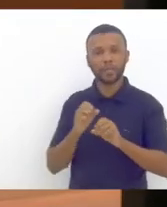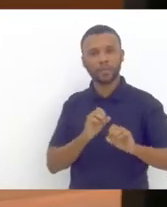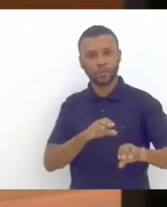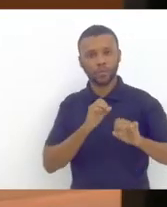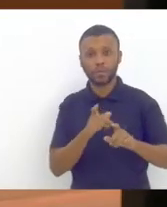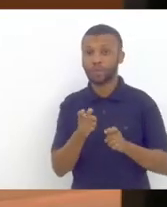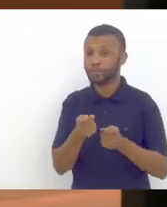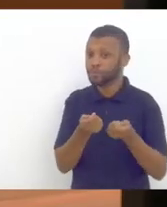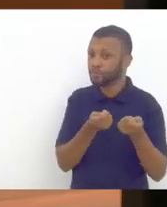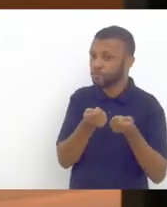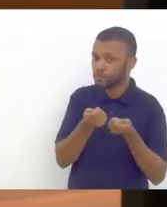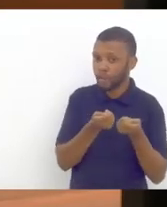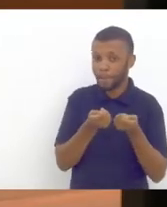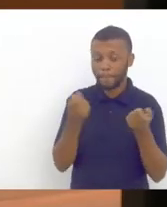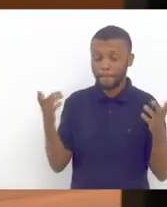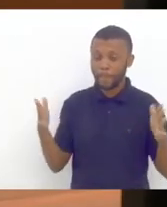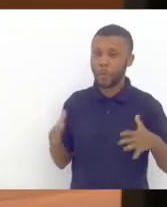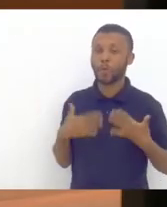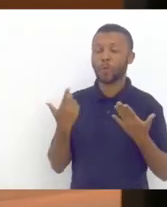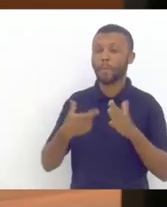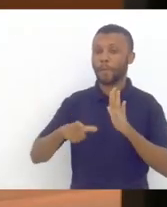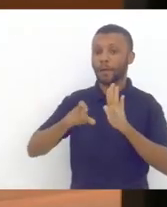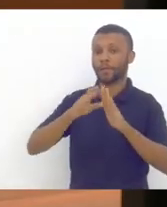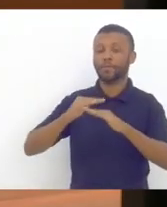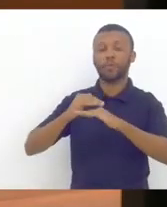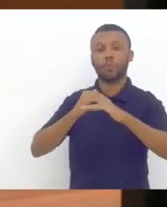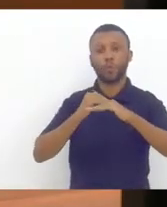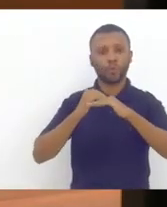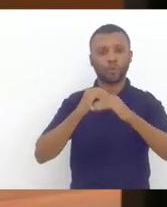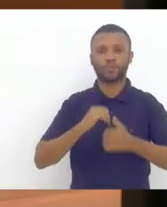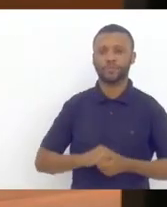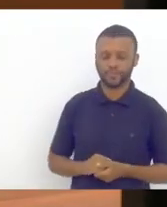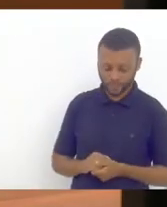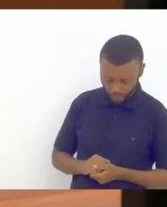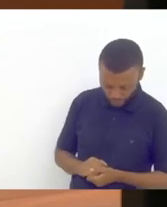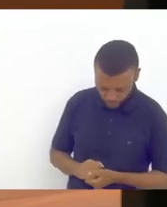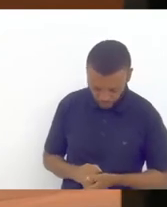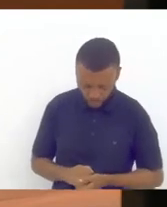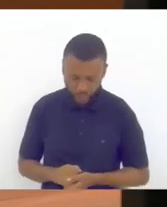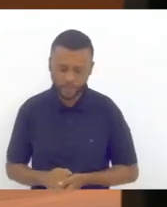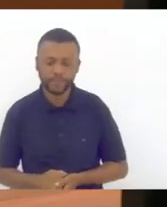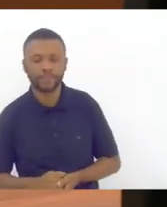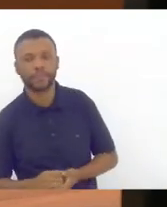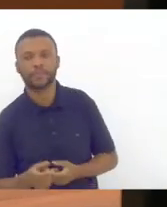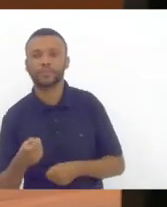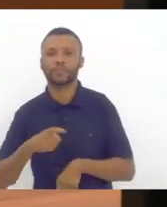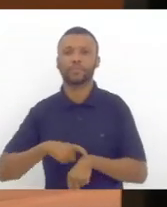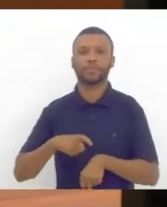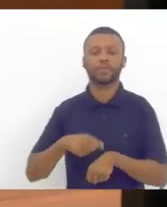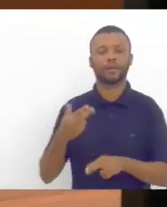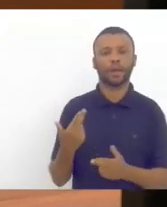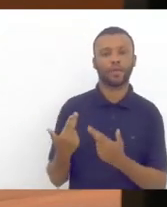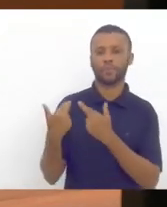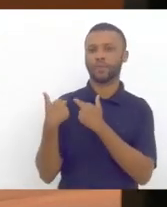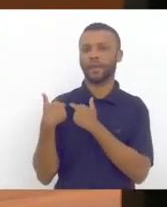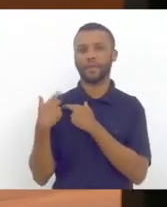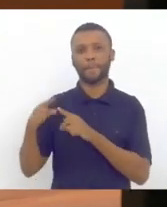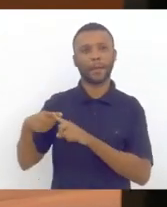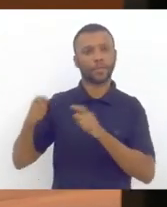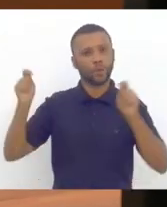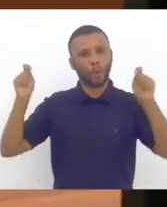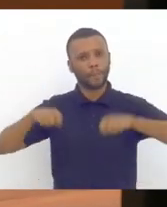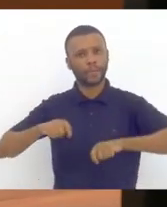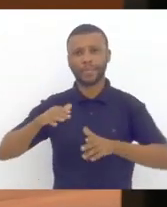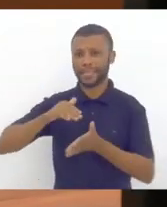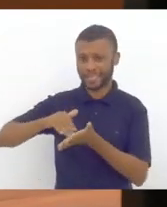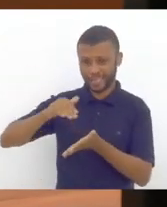sua gestão, me espanta muito o parágrafo único, quando coloca de responsabilidade e competência da Secretaria